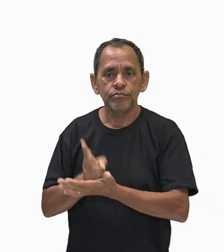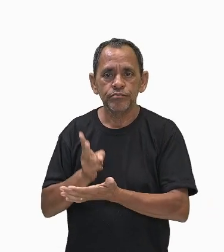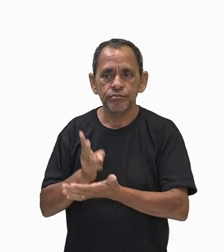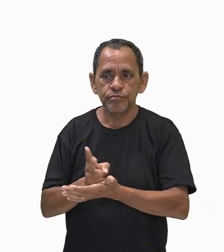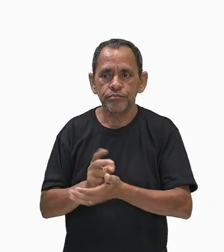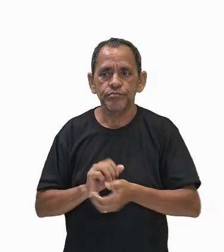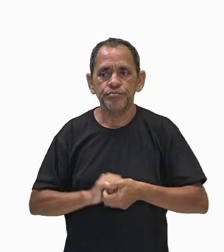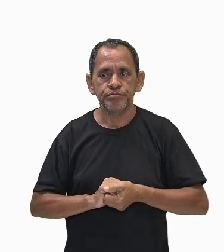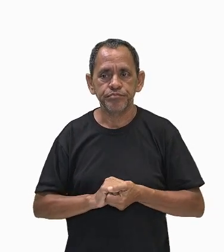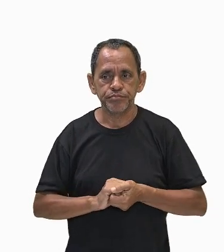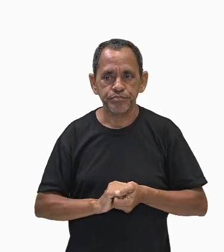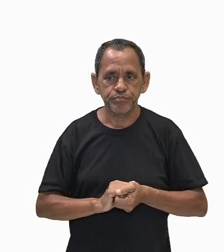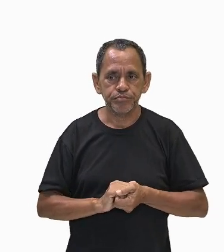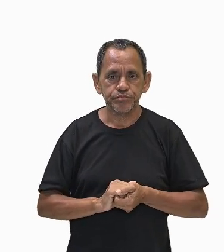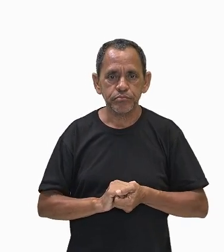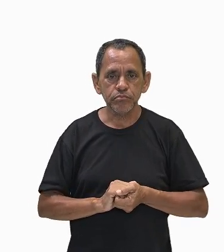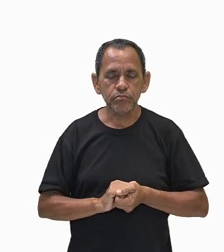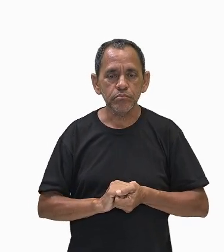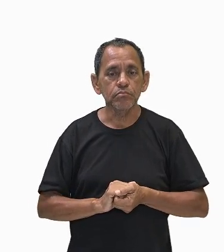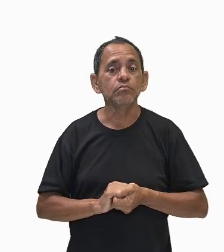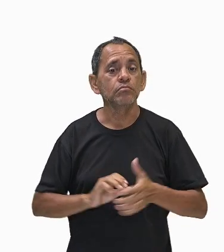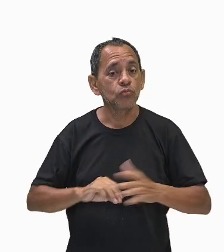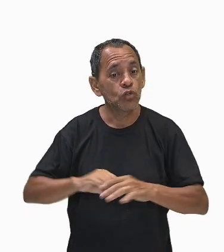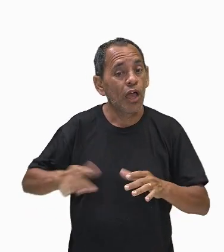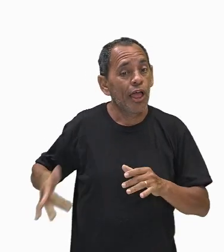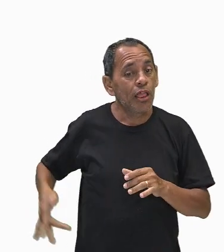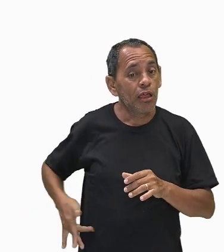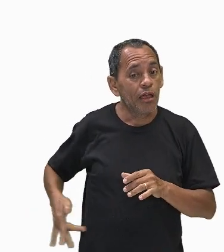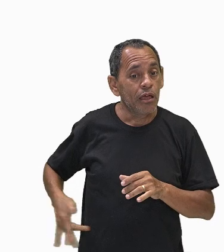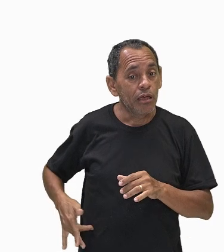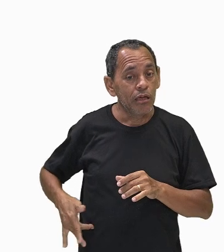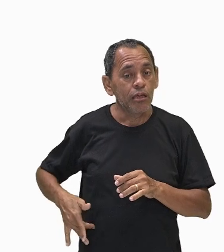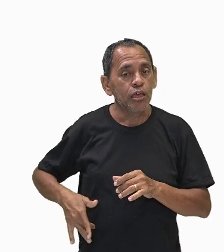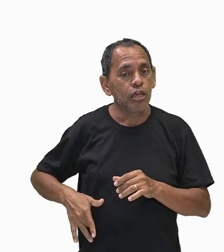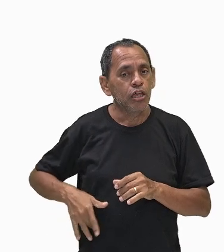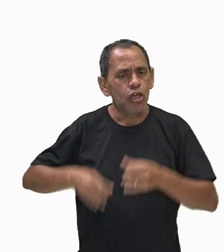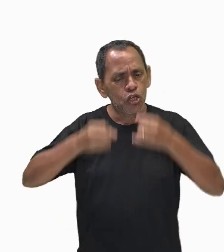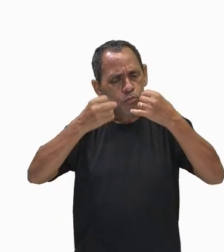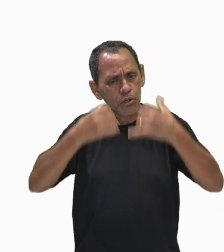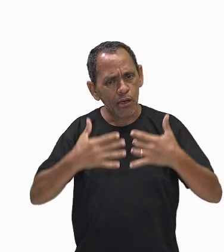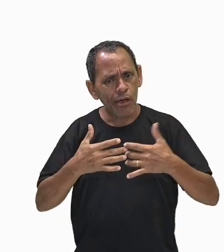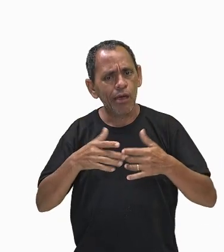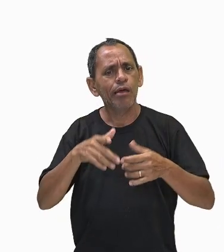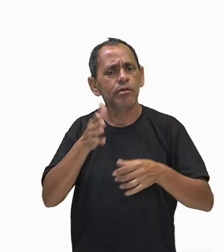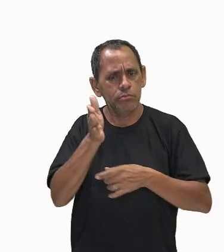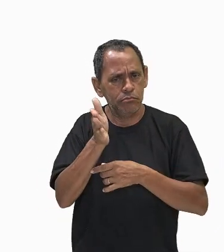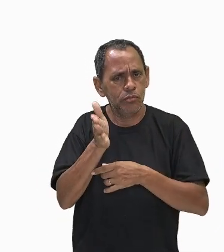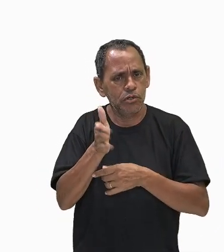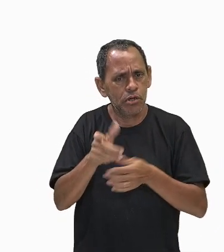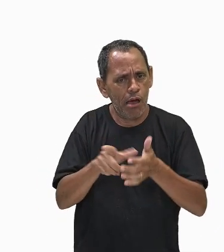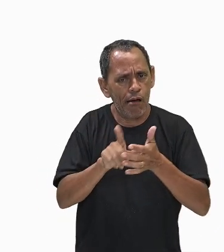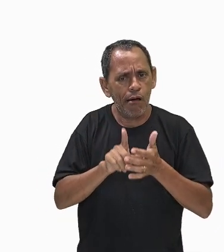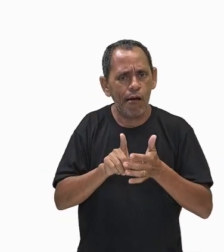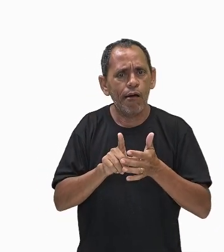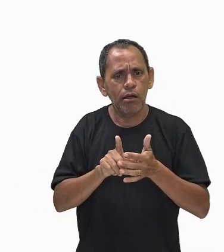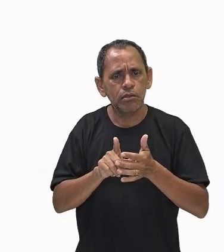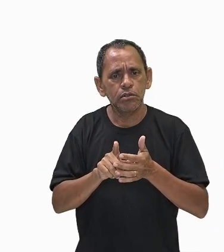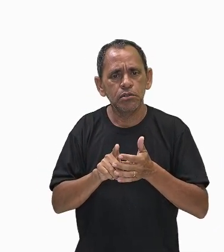do rim. O rim, como eu falei para vocês anteriormente, é aquela unidade que vai